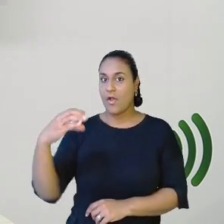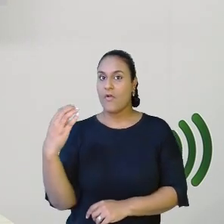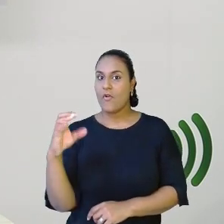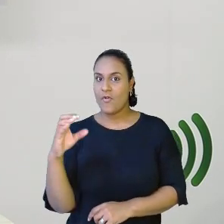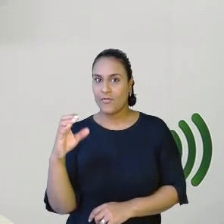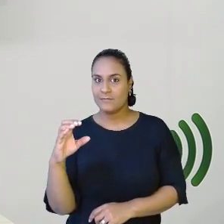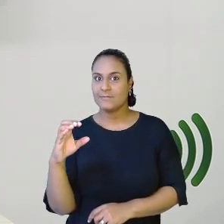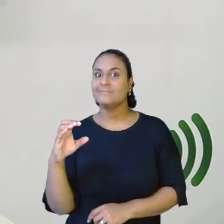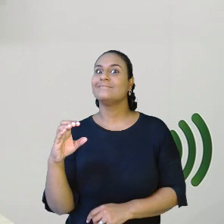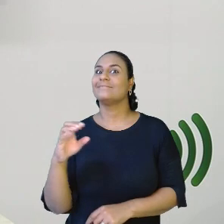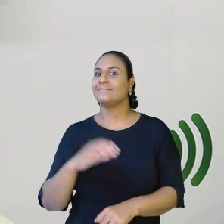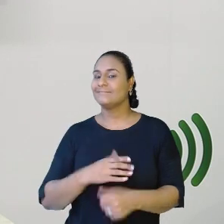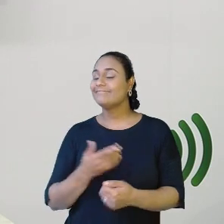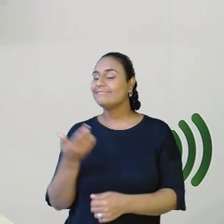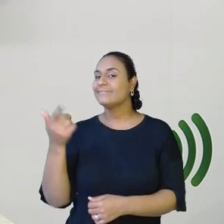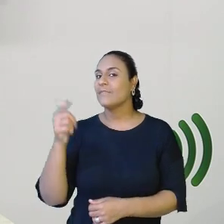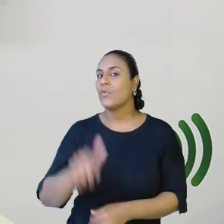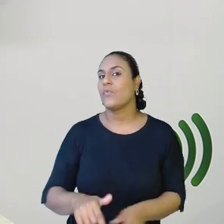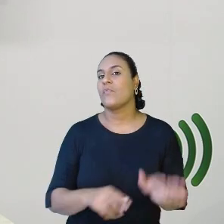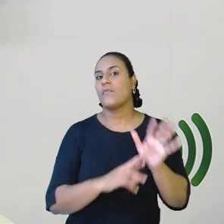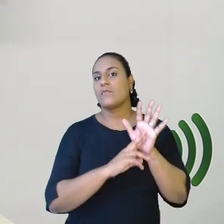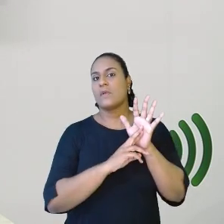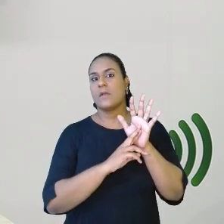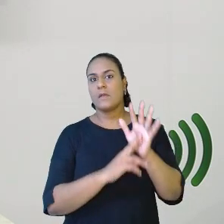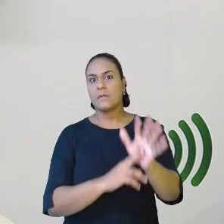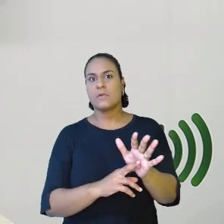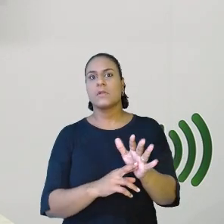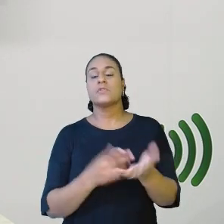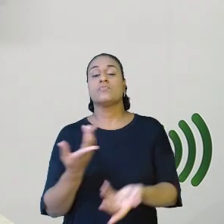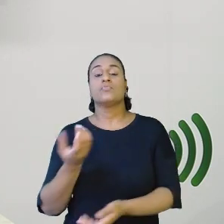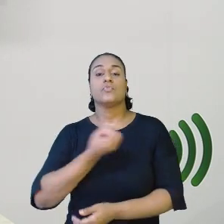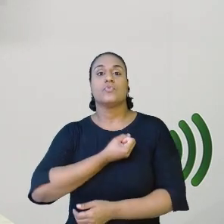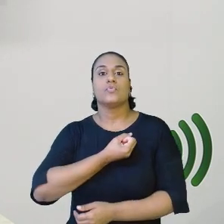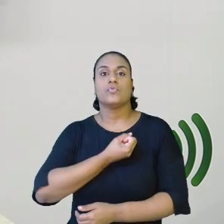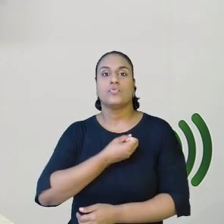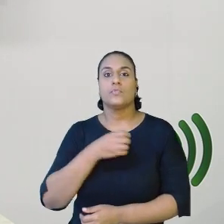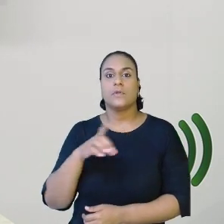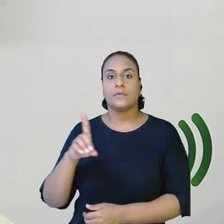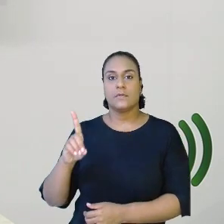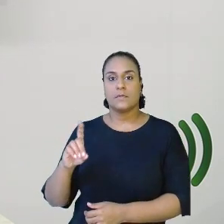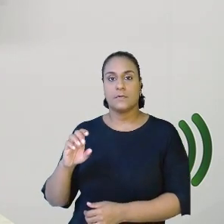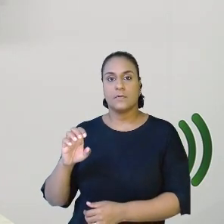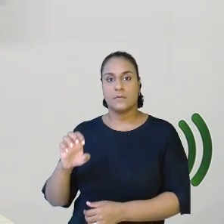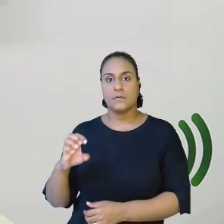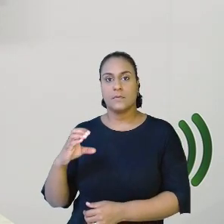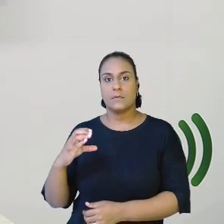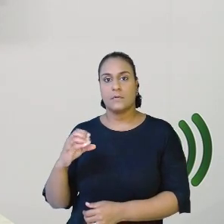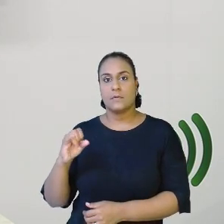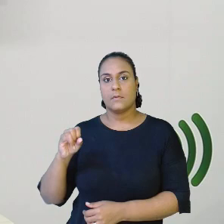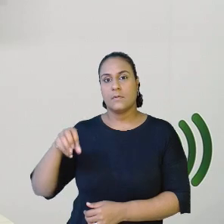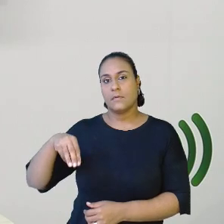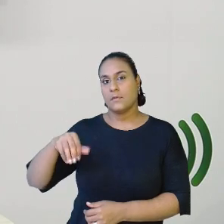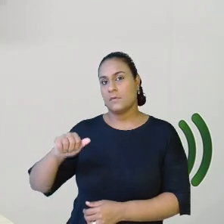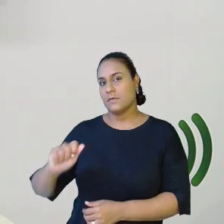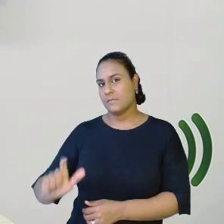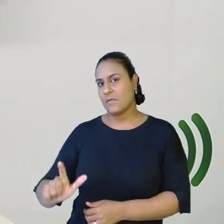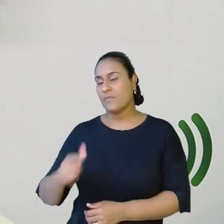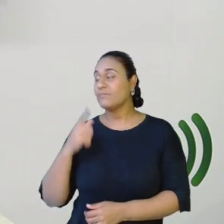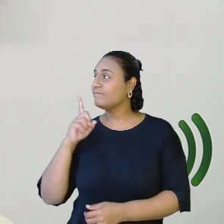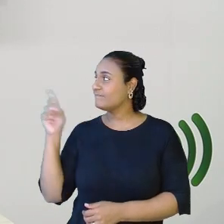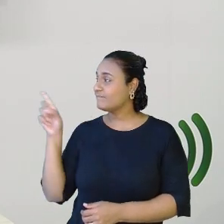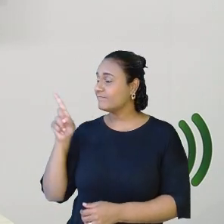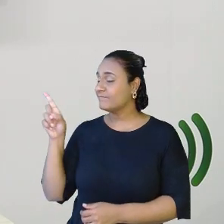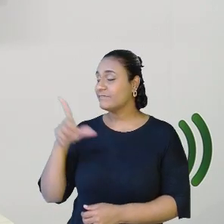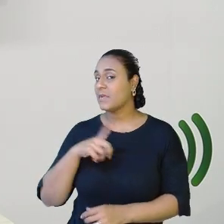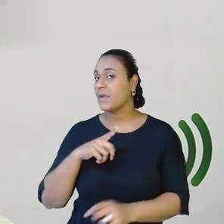5,99. Mais uma vez, a representação do número decimal. Vamos para o próximo. Aqui nós